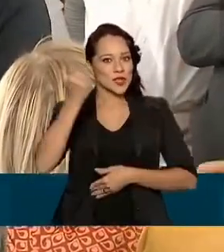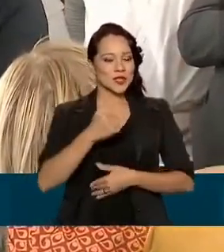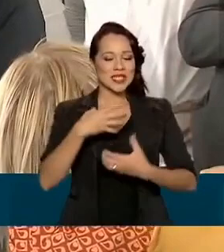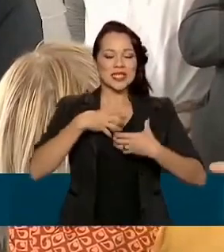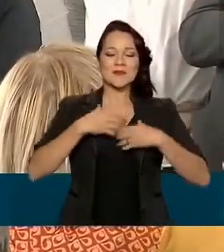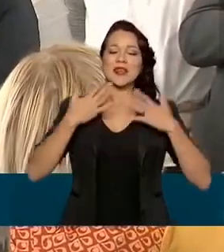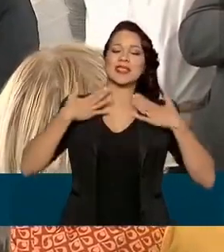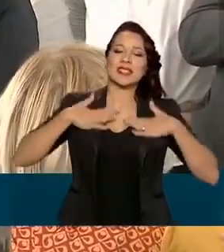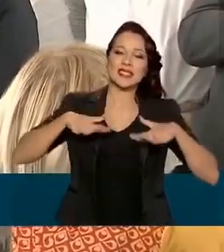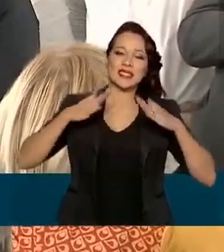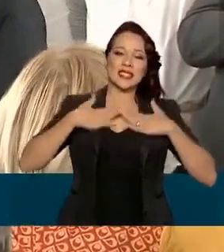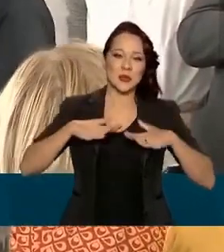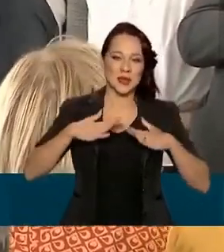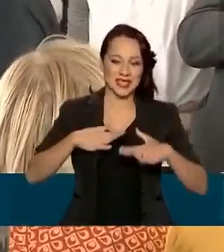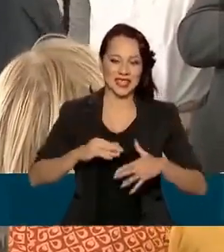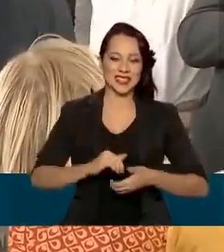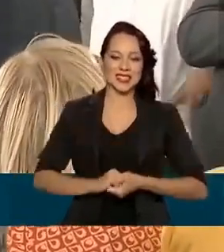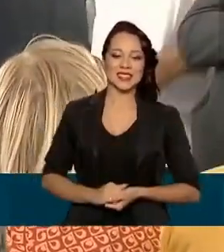mais tranquilidade.